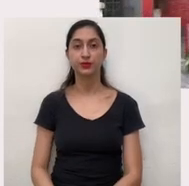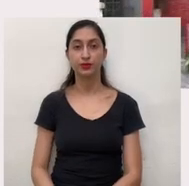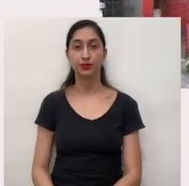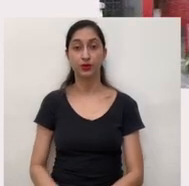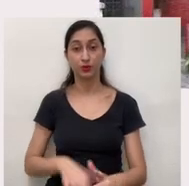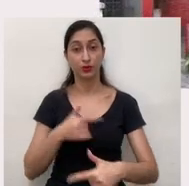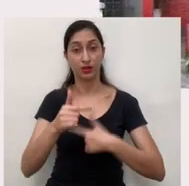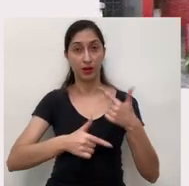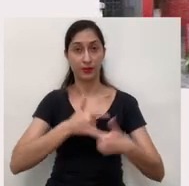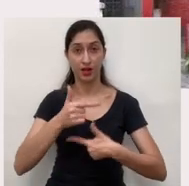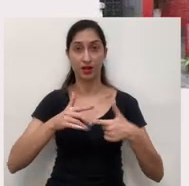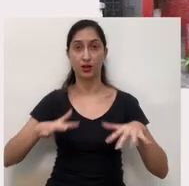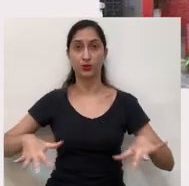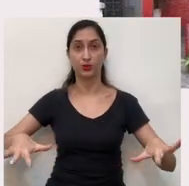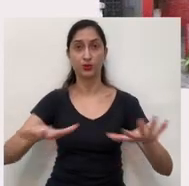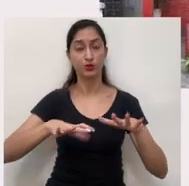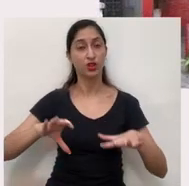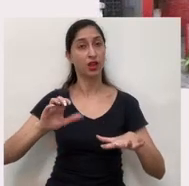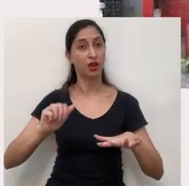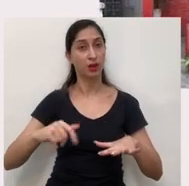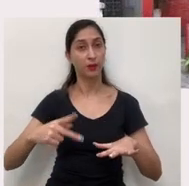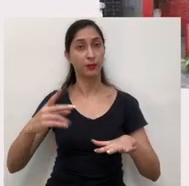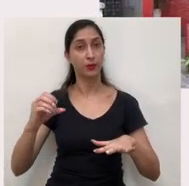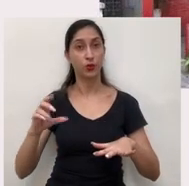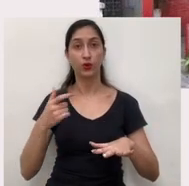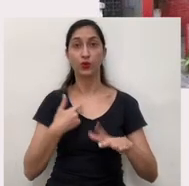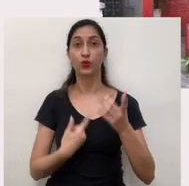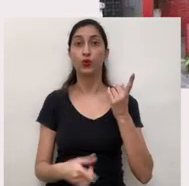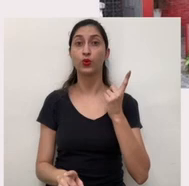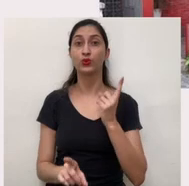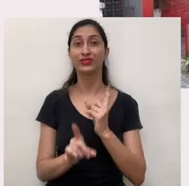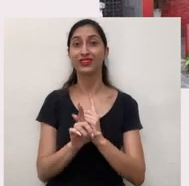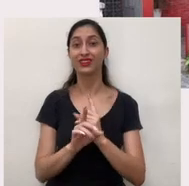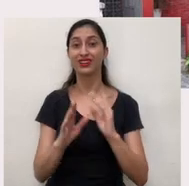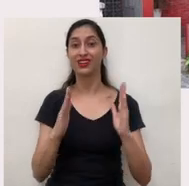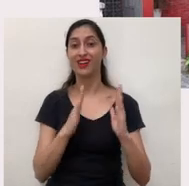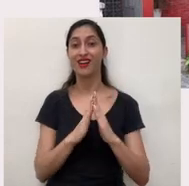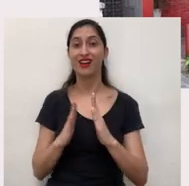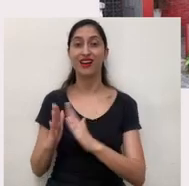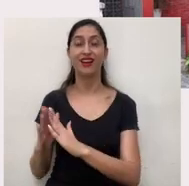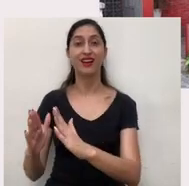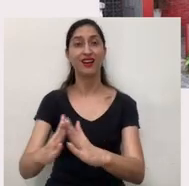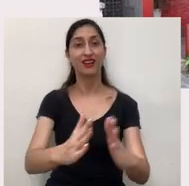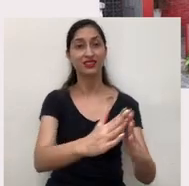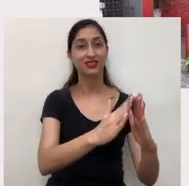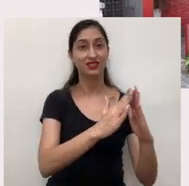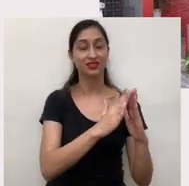de campo, né, do urbano ornamento, é que eu encontrei essas casinhas que,